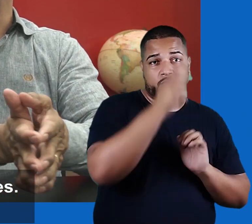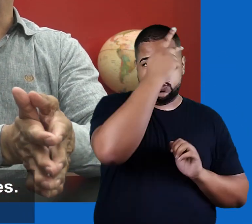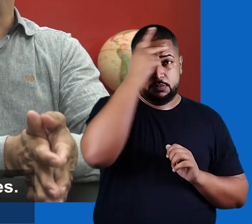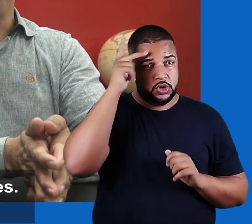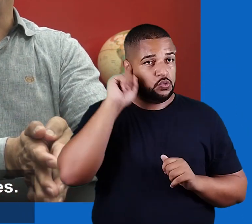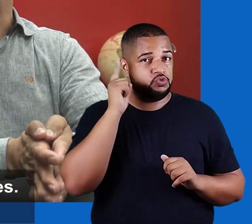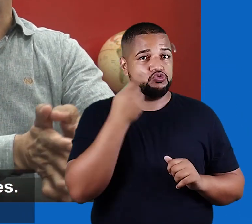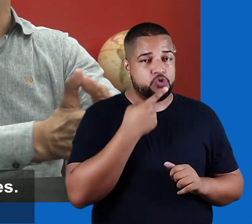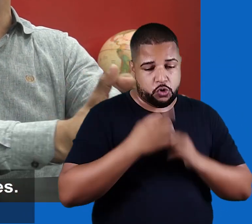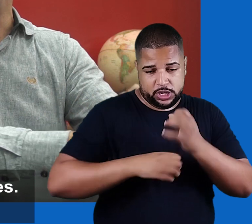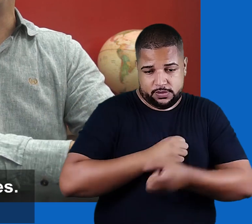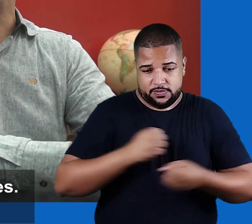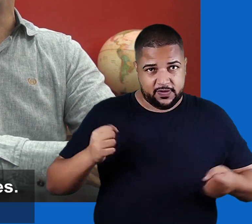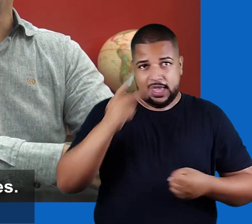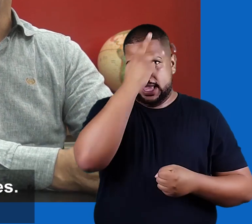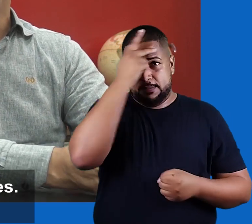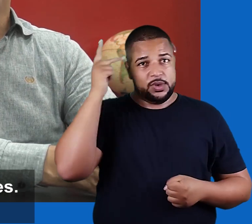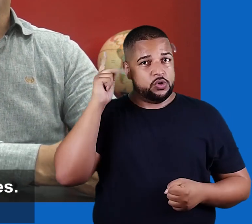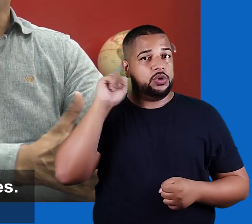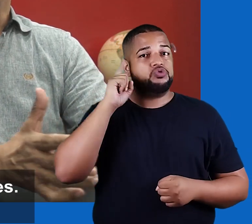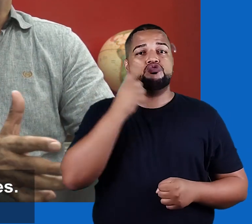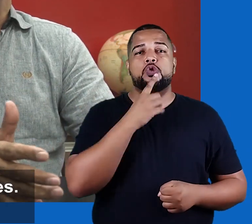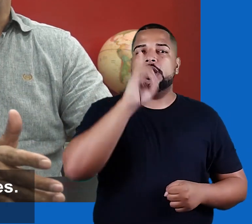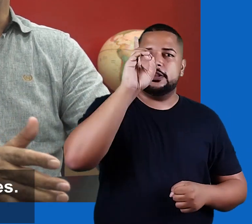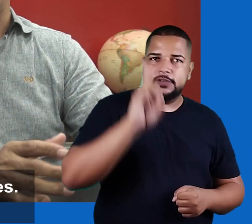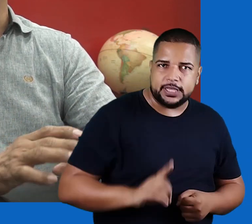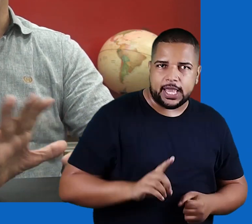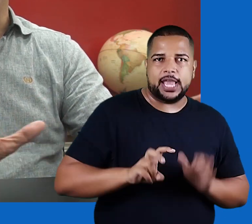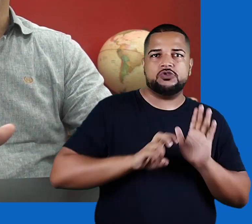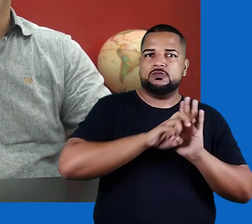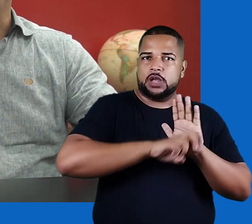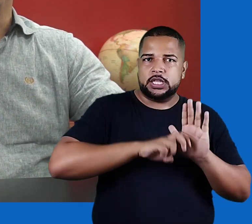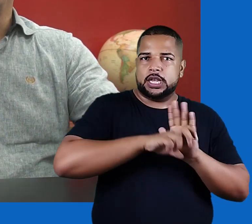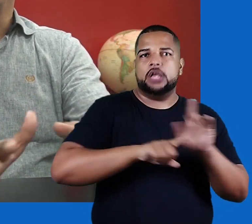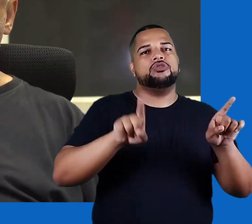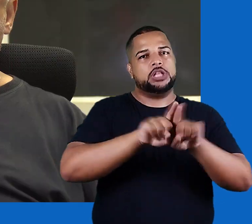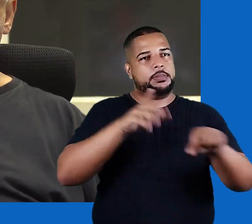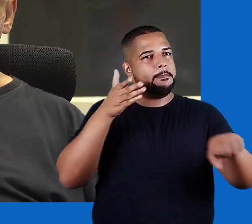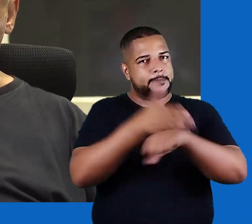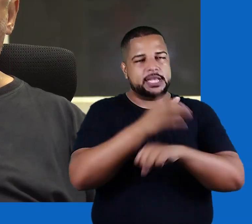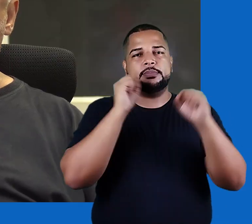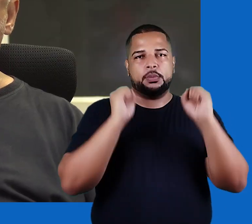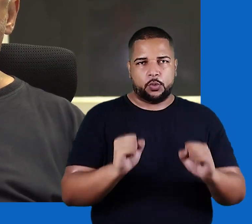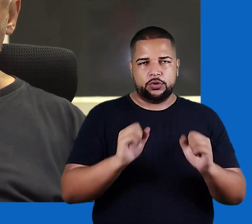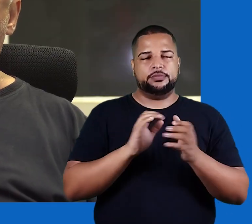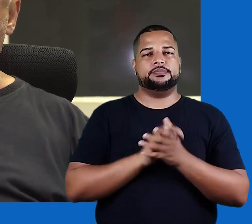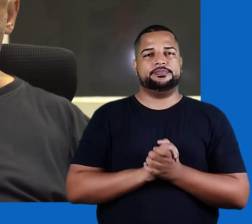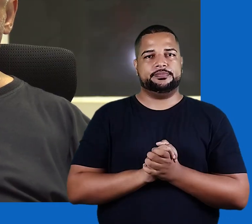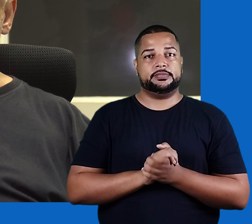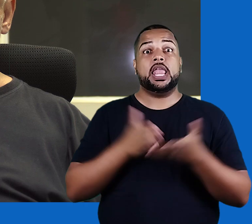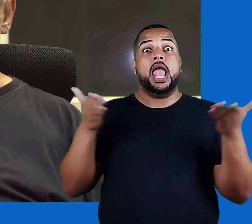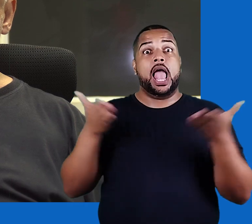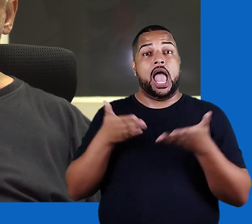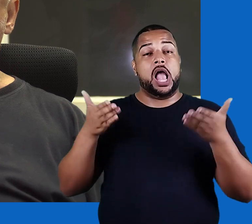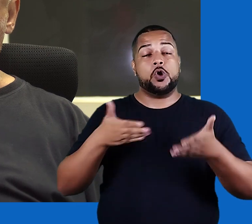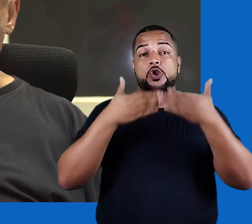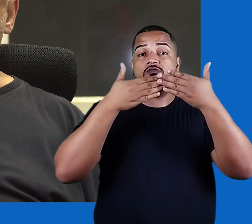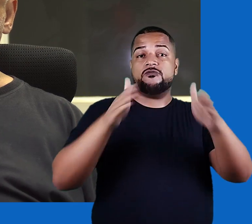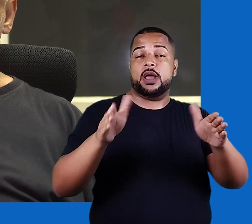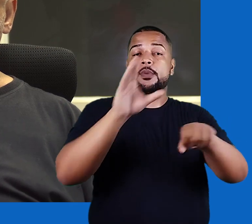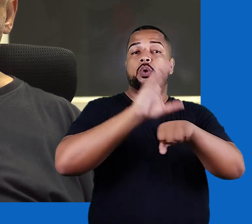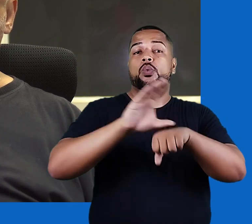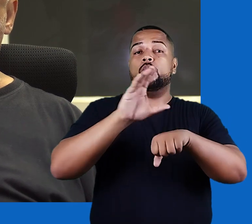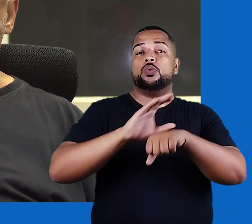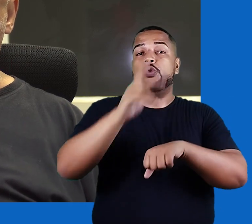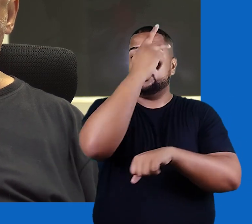para pessoas deficientes, para cadeirante. Mas como artes marciais? Tem, nós temos tudo. E agora estamos abrindo o curso para